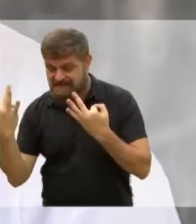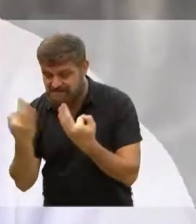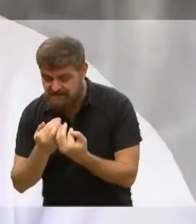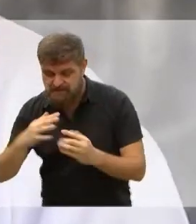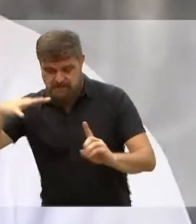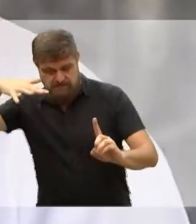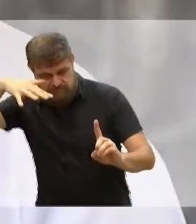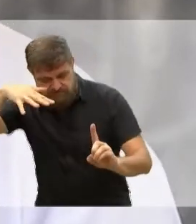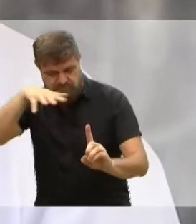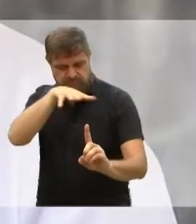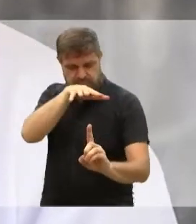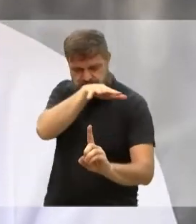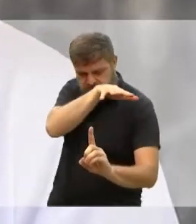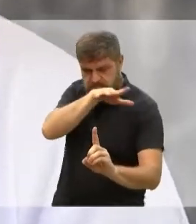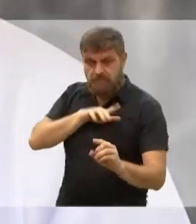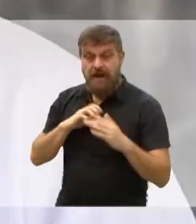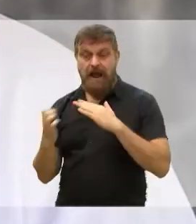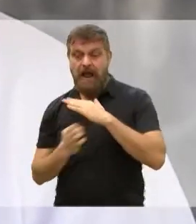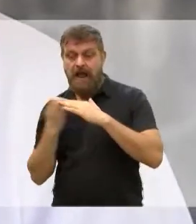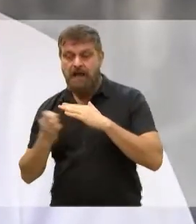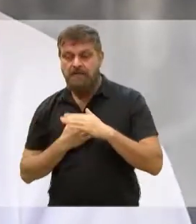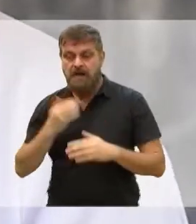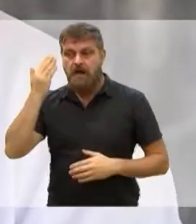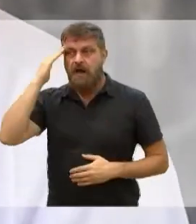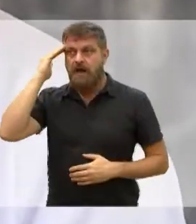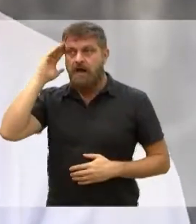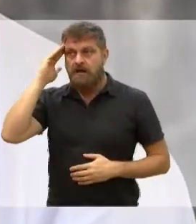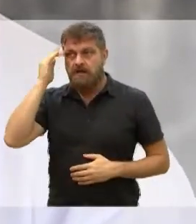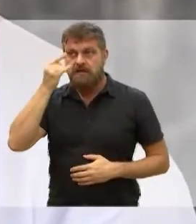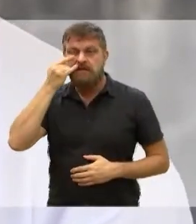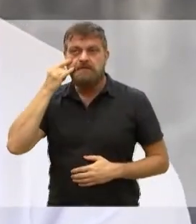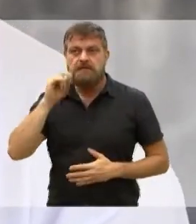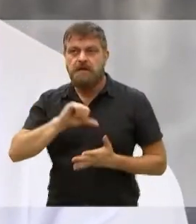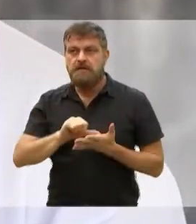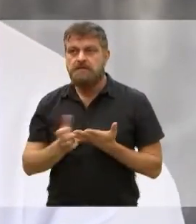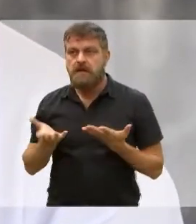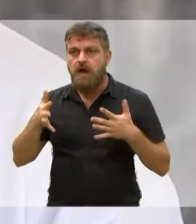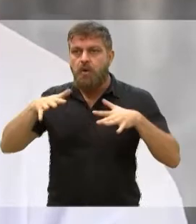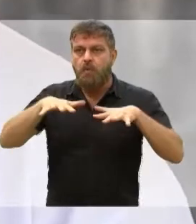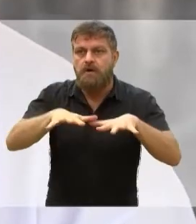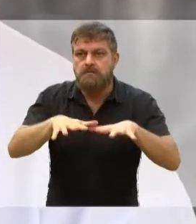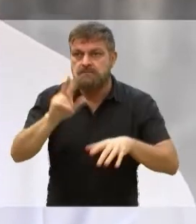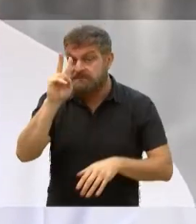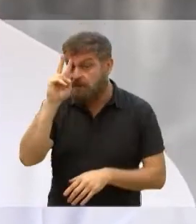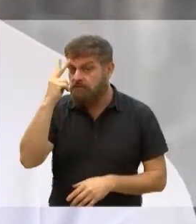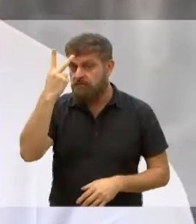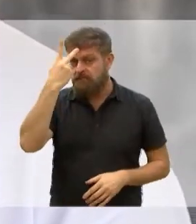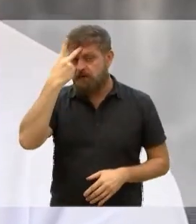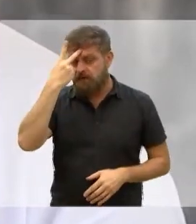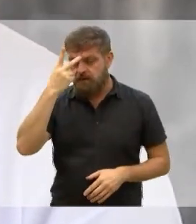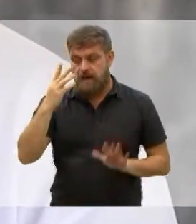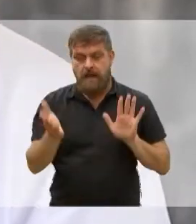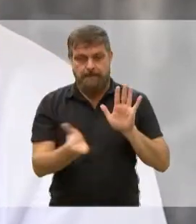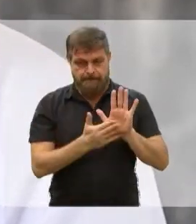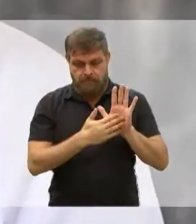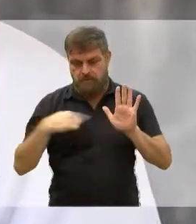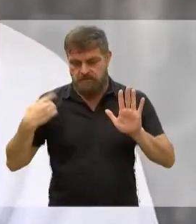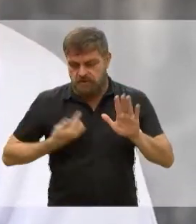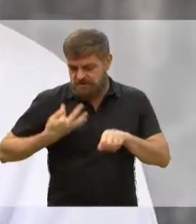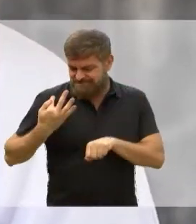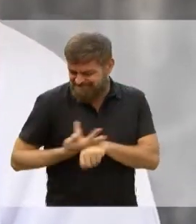famílias, empresas, enfim, vejam a inclusão com um novo olhar. É isso que a gente sempre tem procurado,